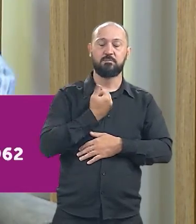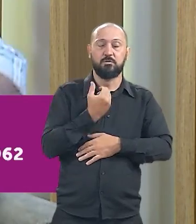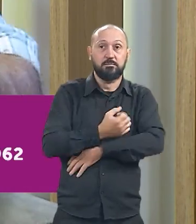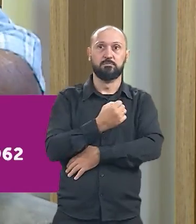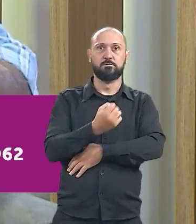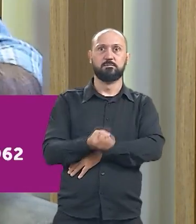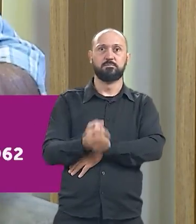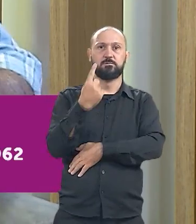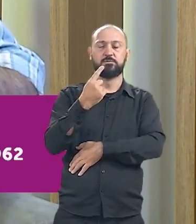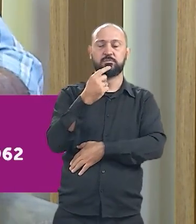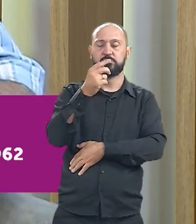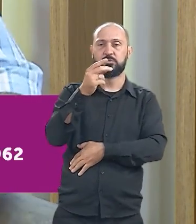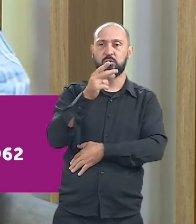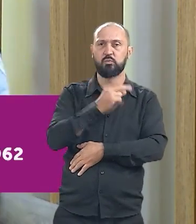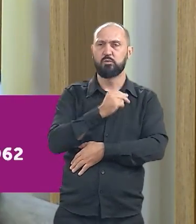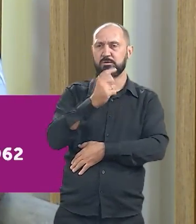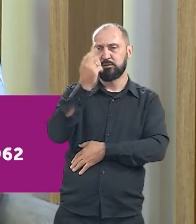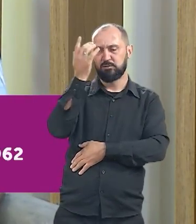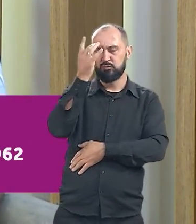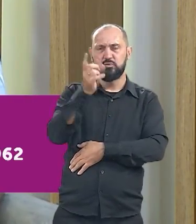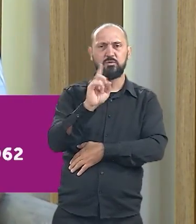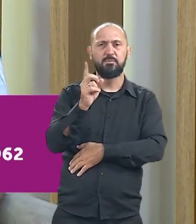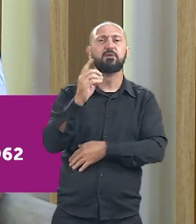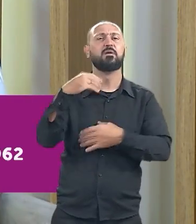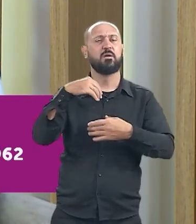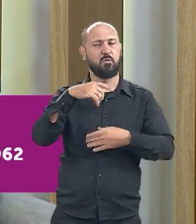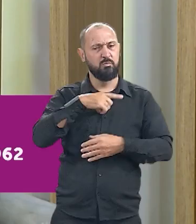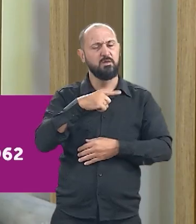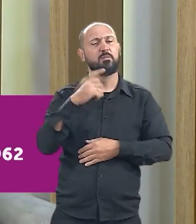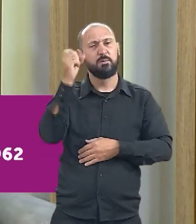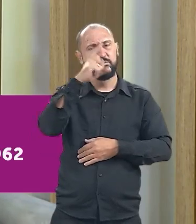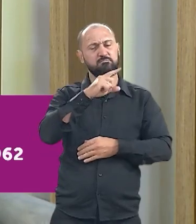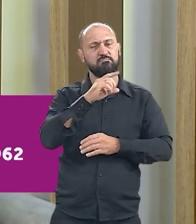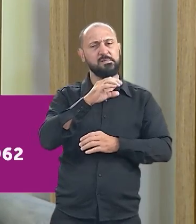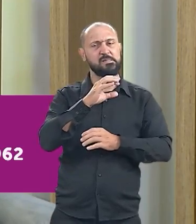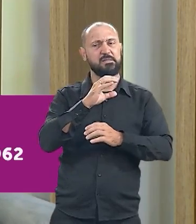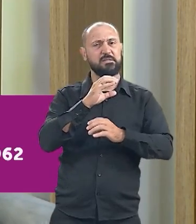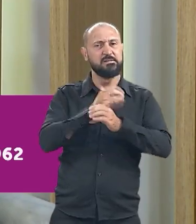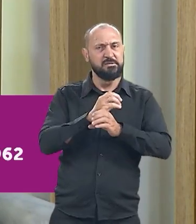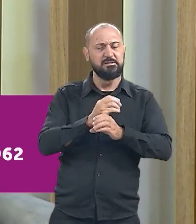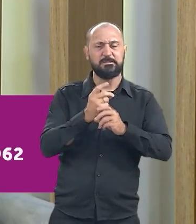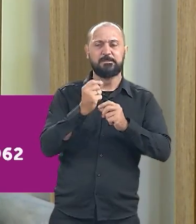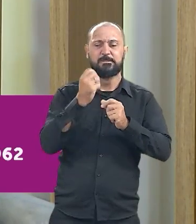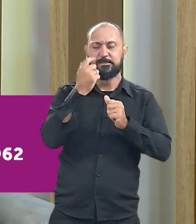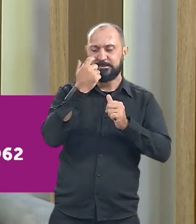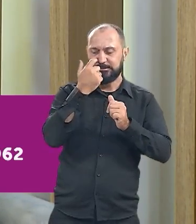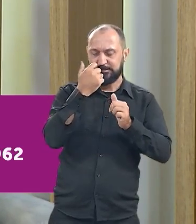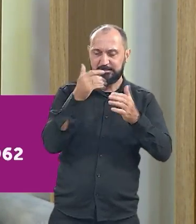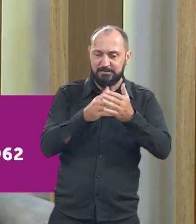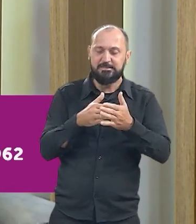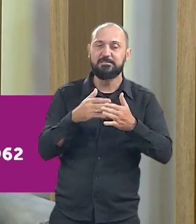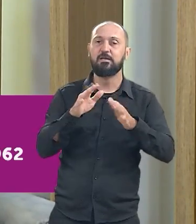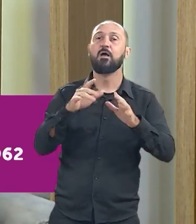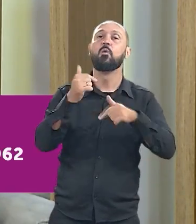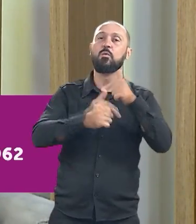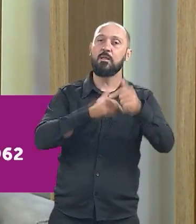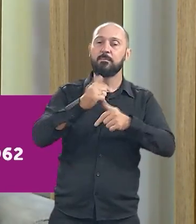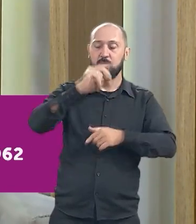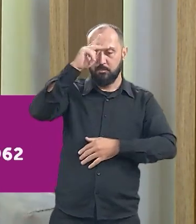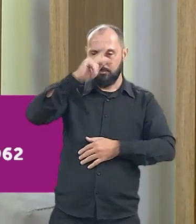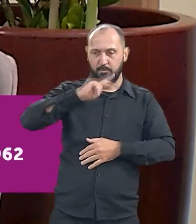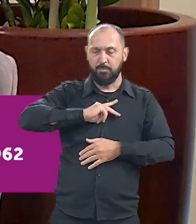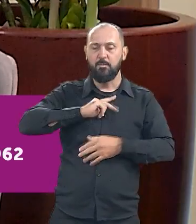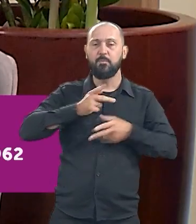que eu tinha uma certa dificuldade com isso, né? Então isso é bom, que também é um trabalho de autoconhecimento para o